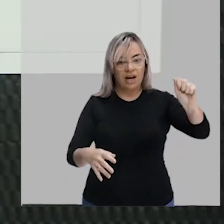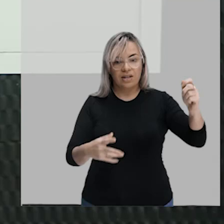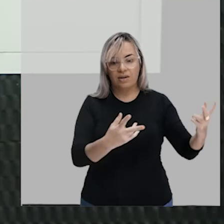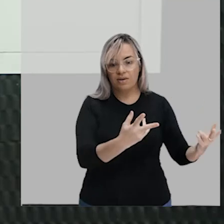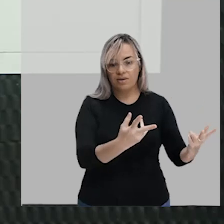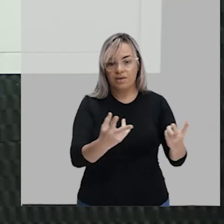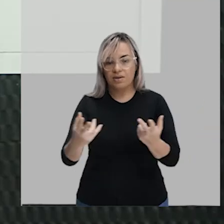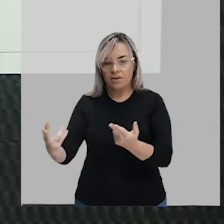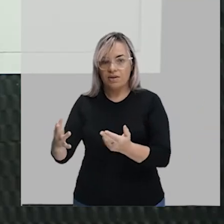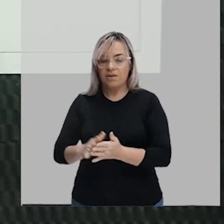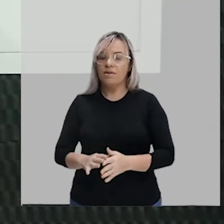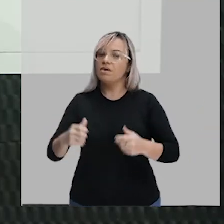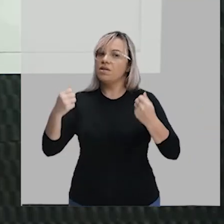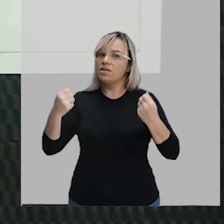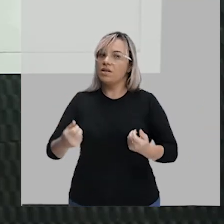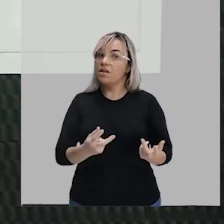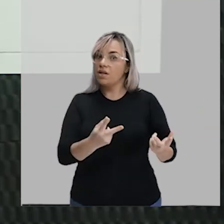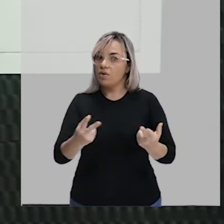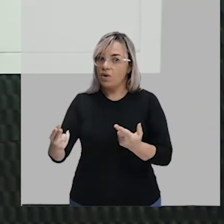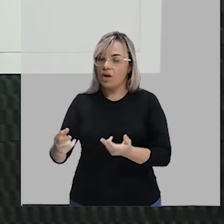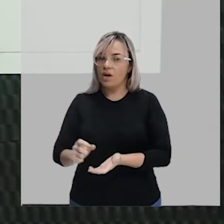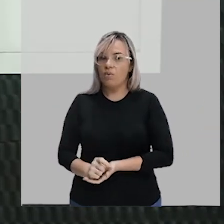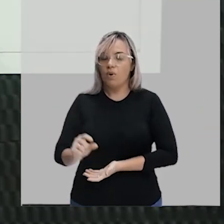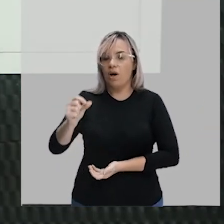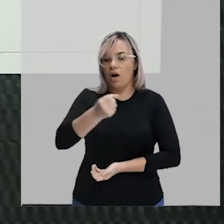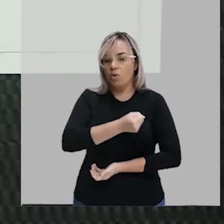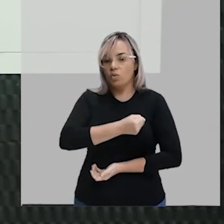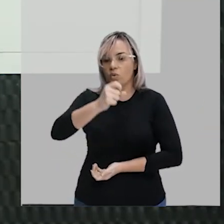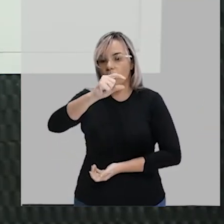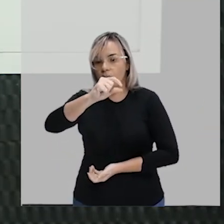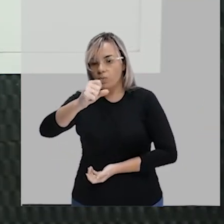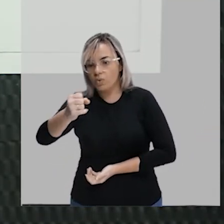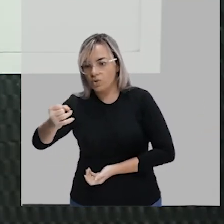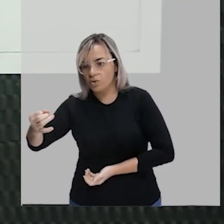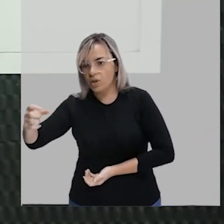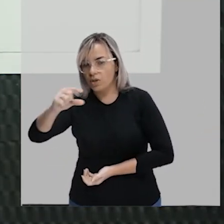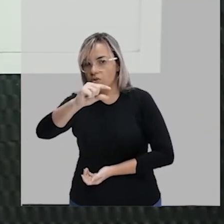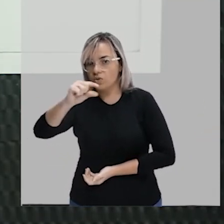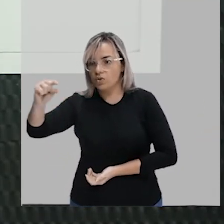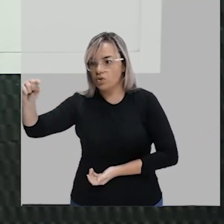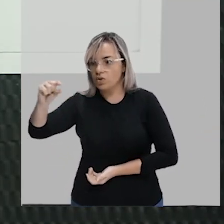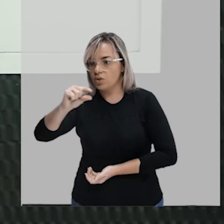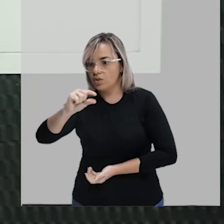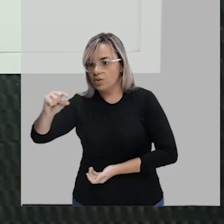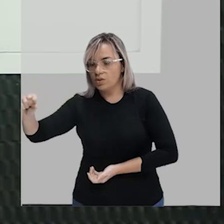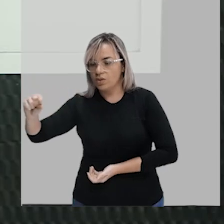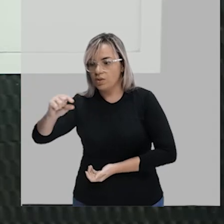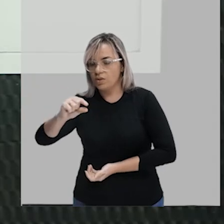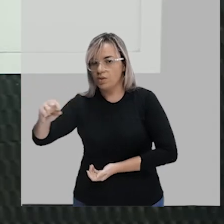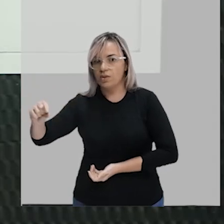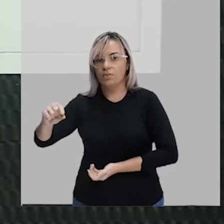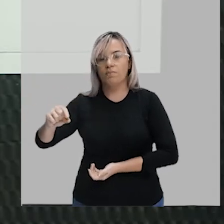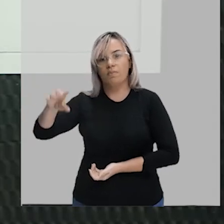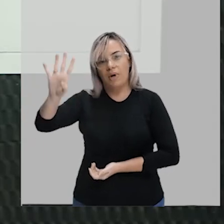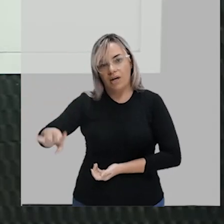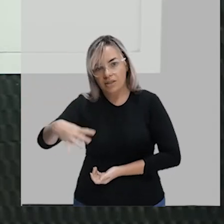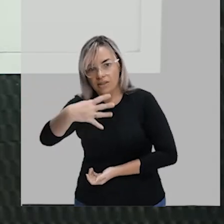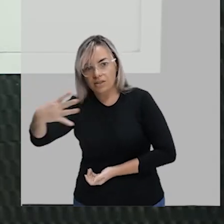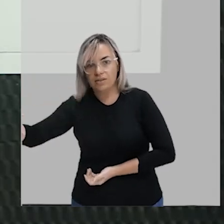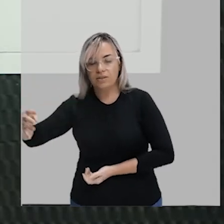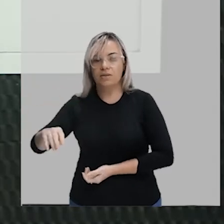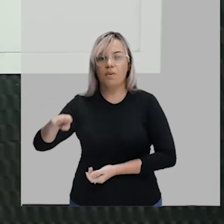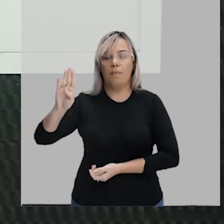número de linhas de B. Olha a condição, tá? Para que eu possa multiplicar uma matriz A por uma matriz B, o número